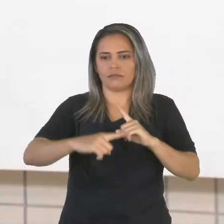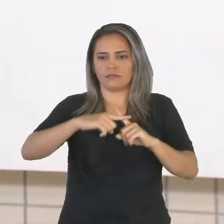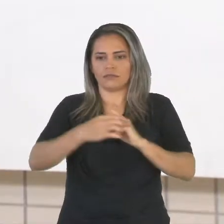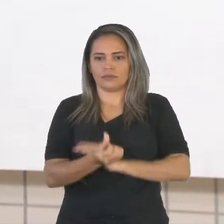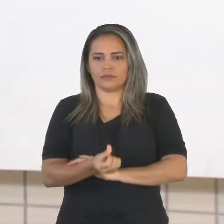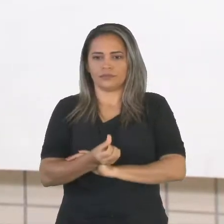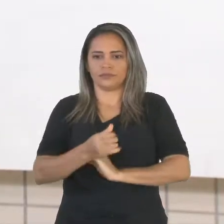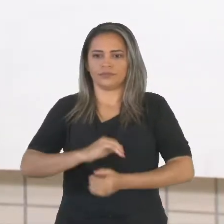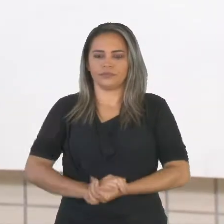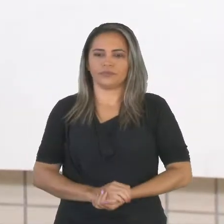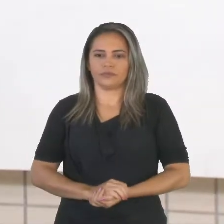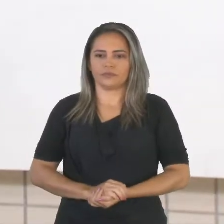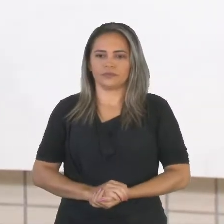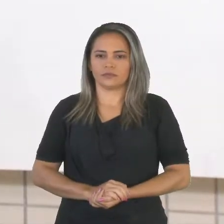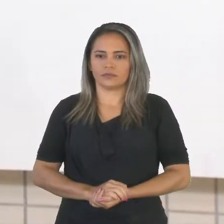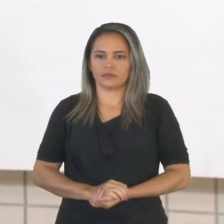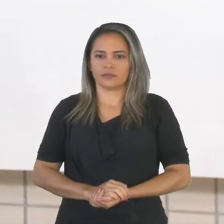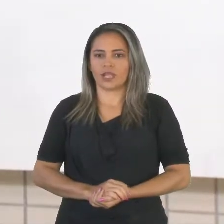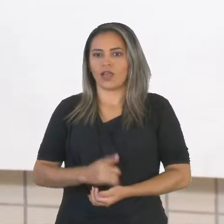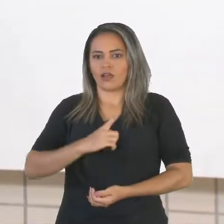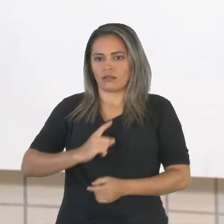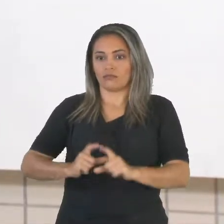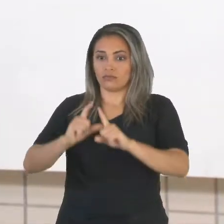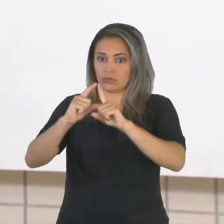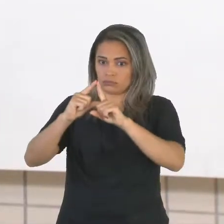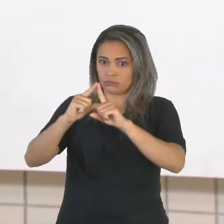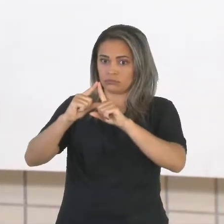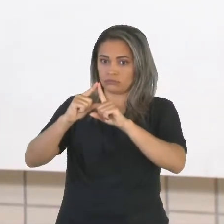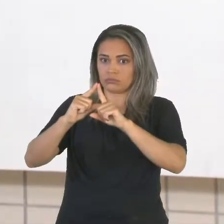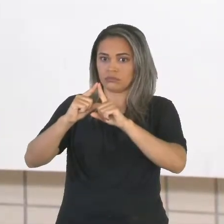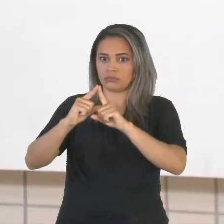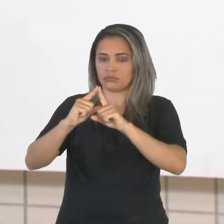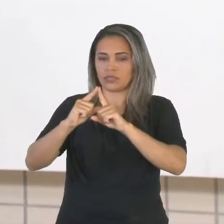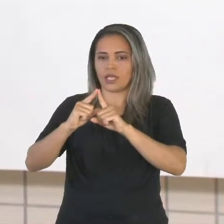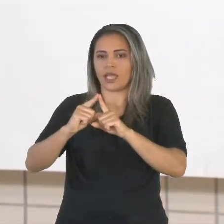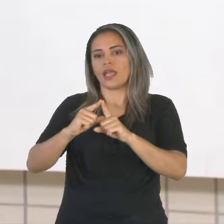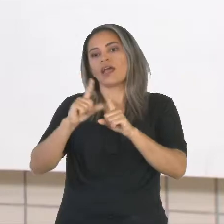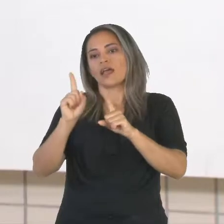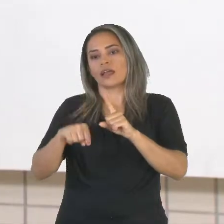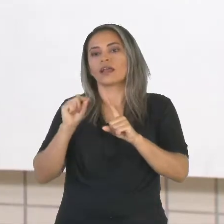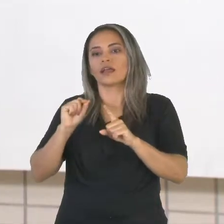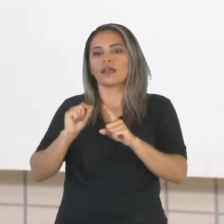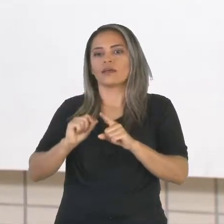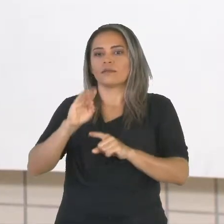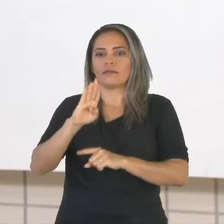6. Buscamos delta, que é B ao quadrado,